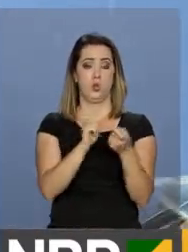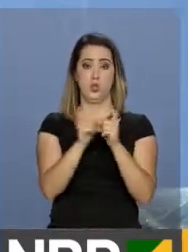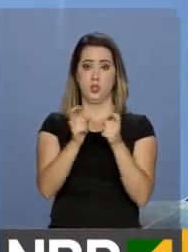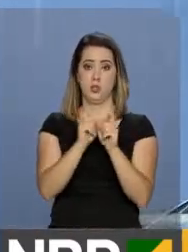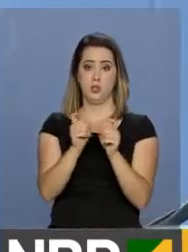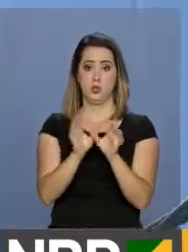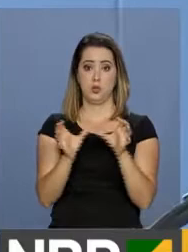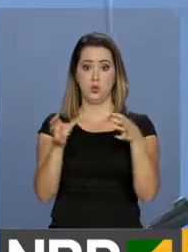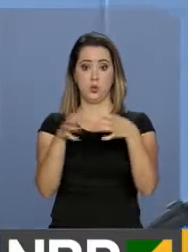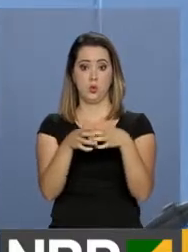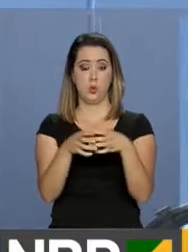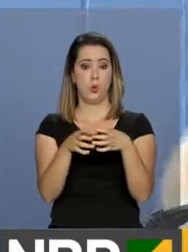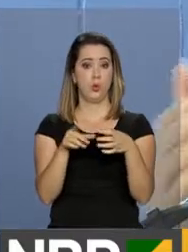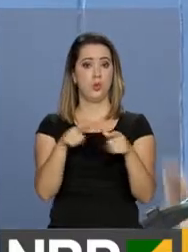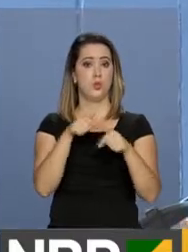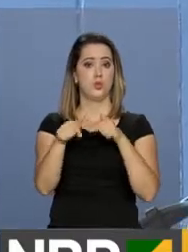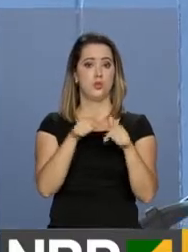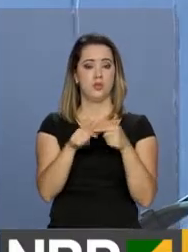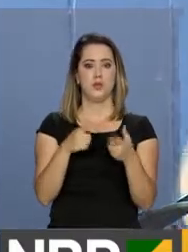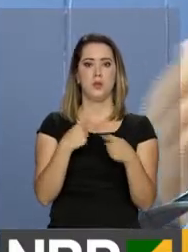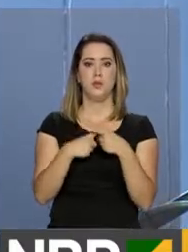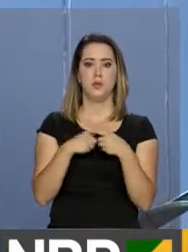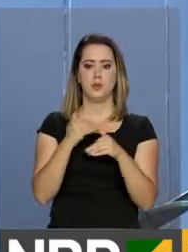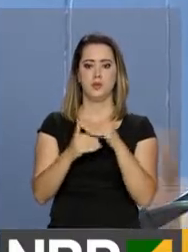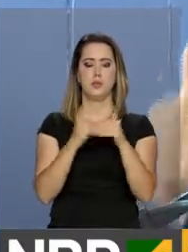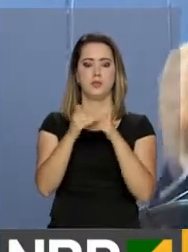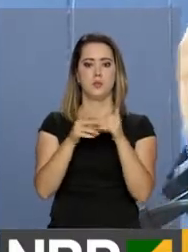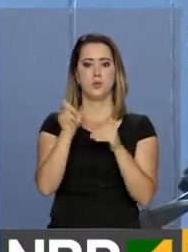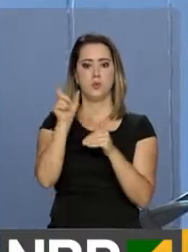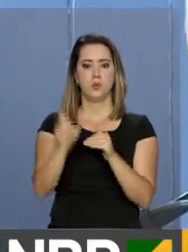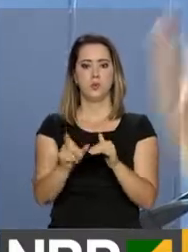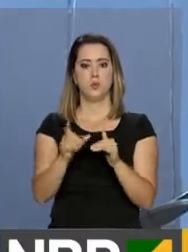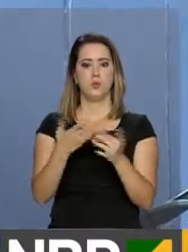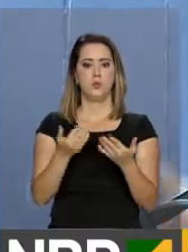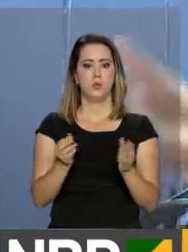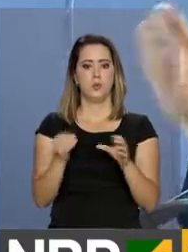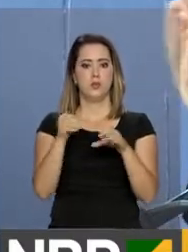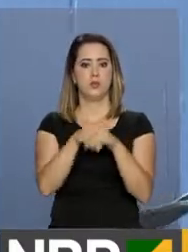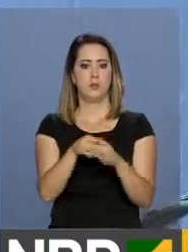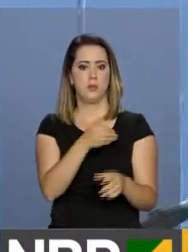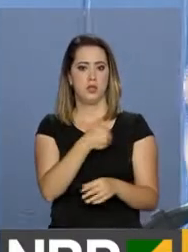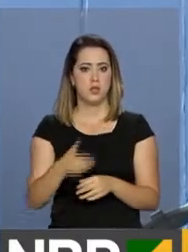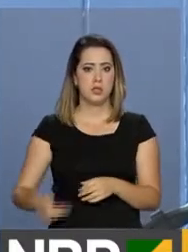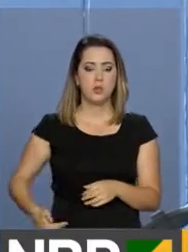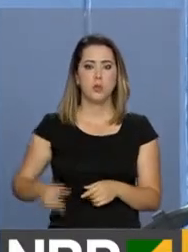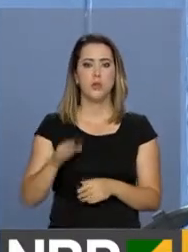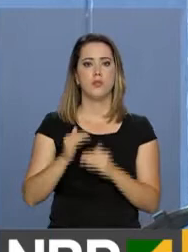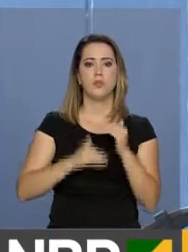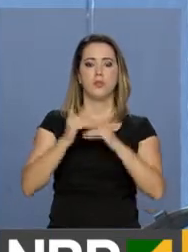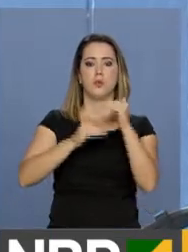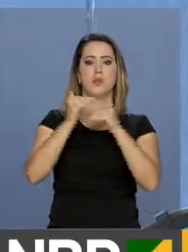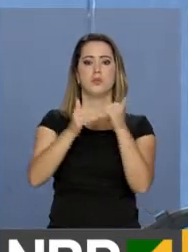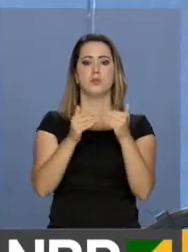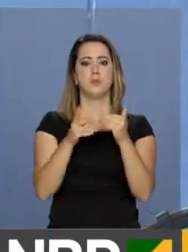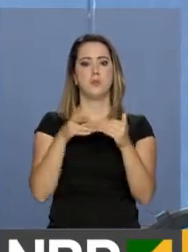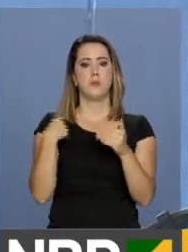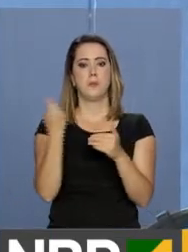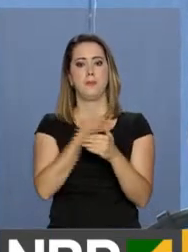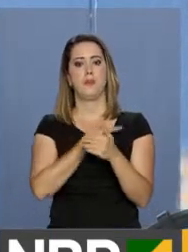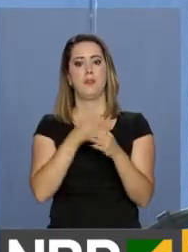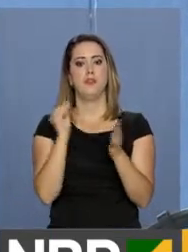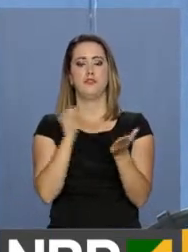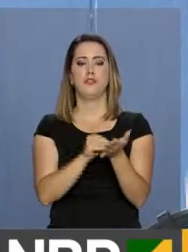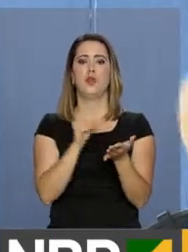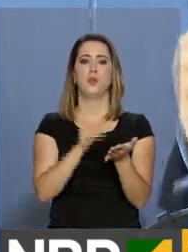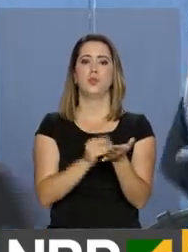cada ano que passa, as despesas para os privilegiados do setor público e do setor privado vai aumentando e vai se